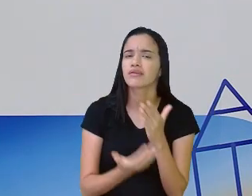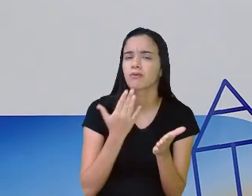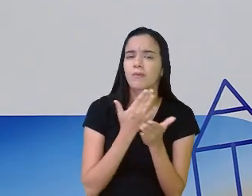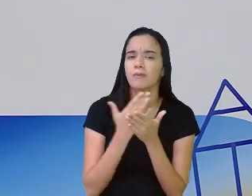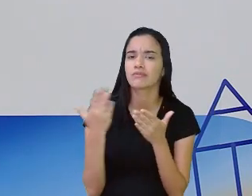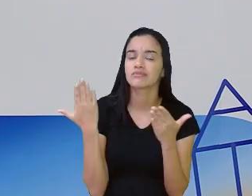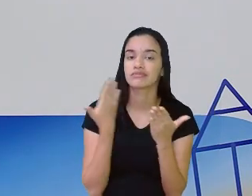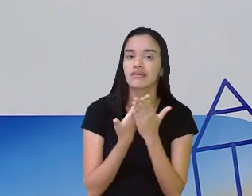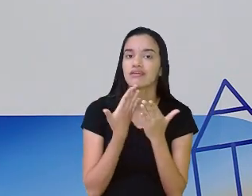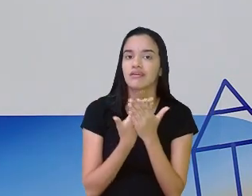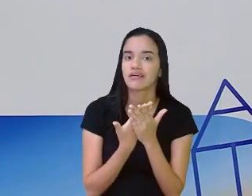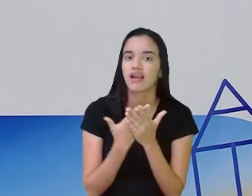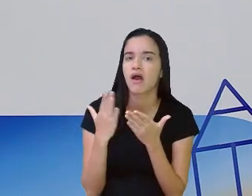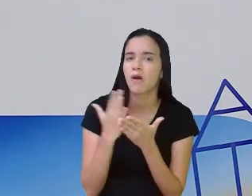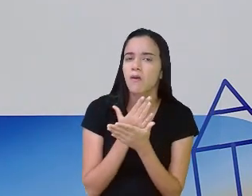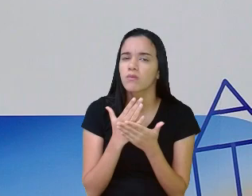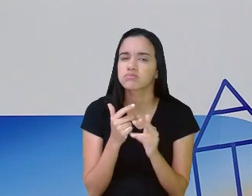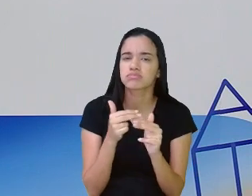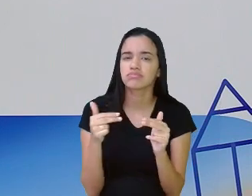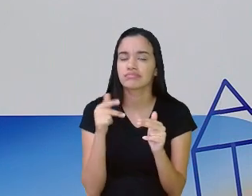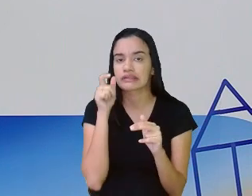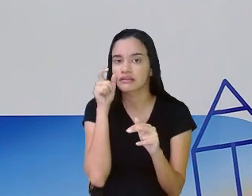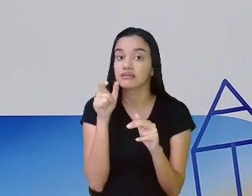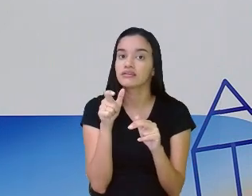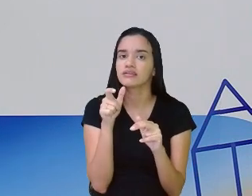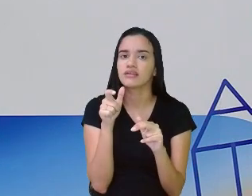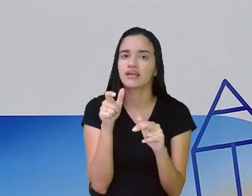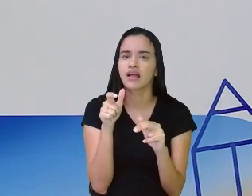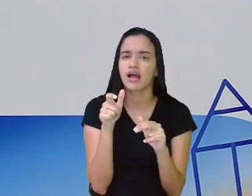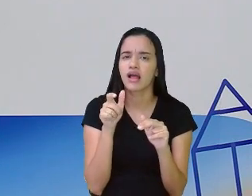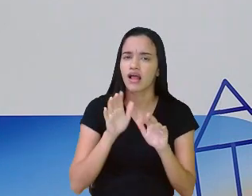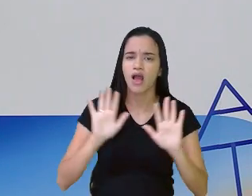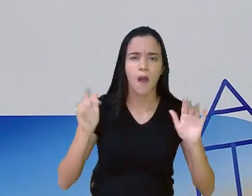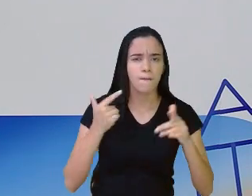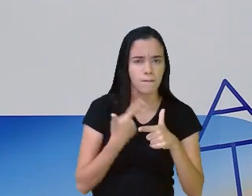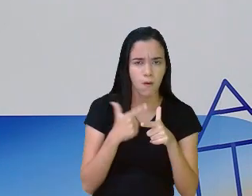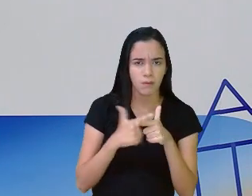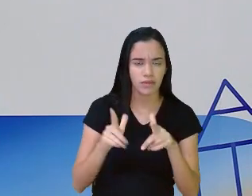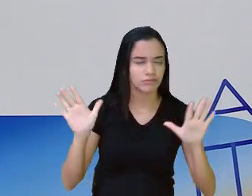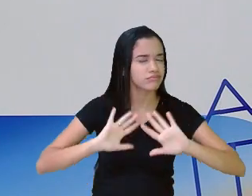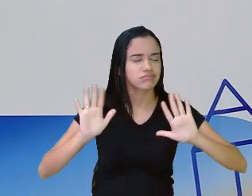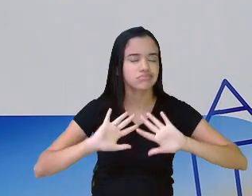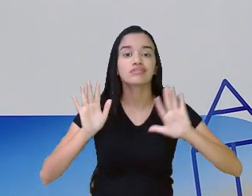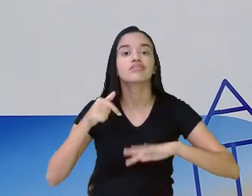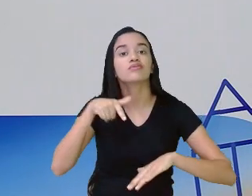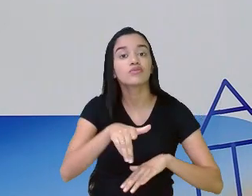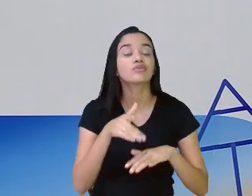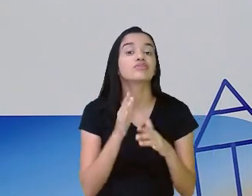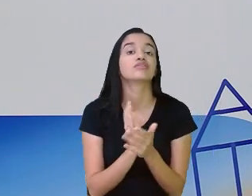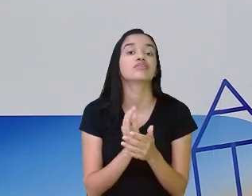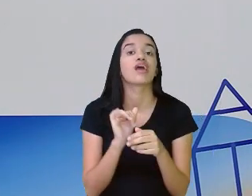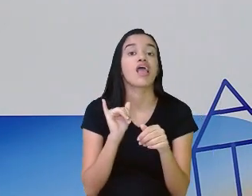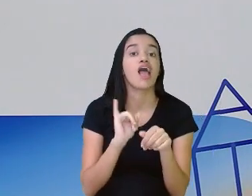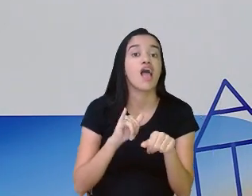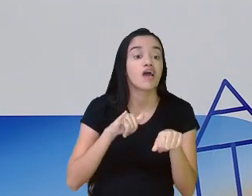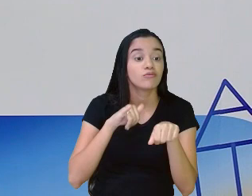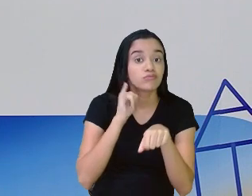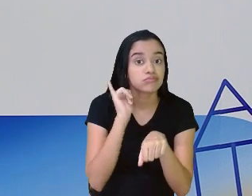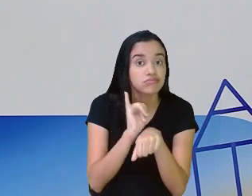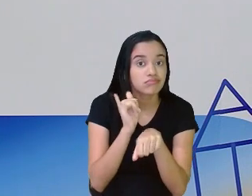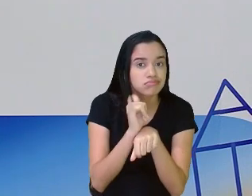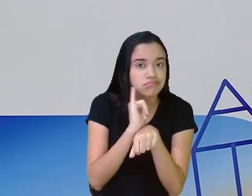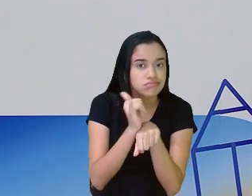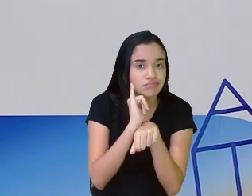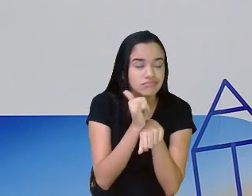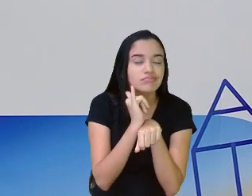da aula, perdeu alguma coisa interessante? Não tem problema nenhum. Você vai lá no canal do Educa Recife